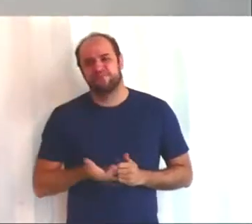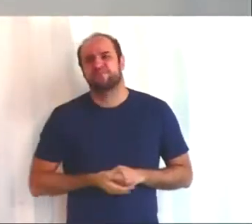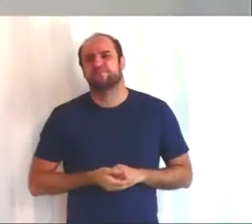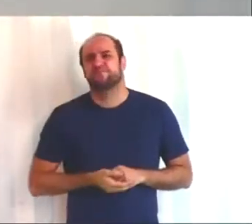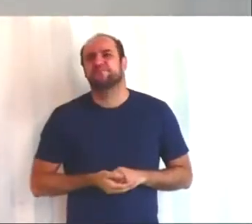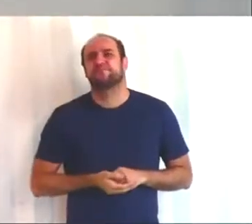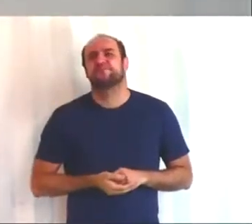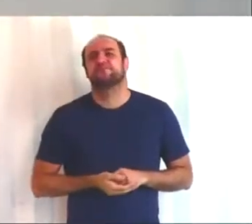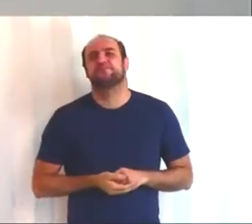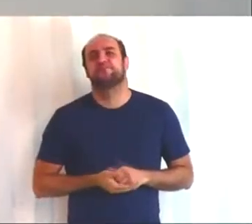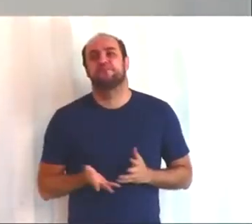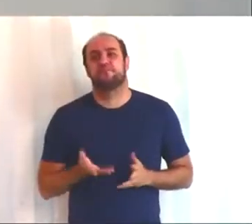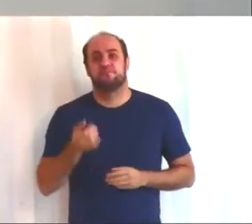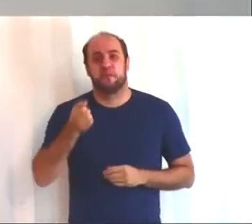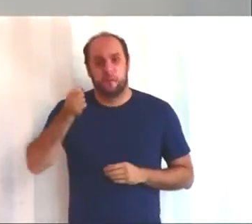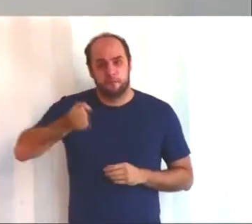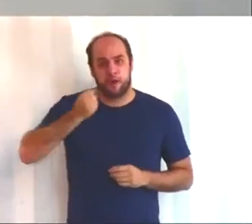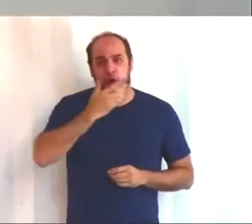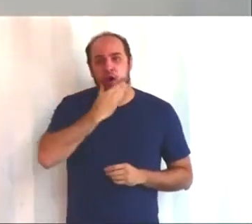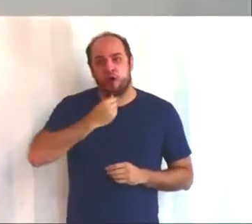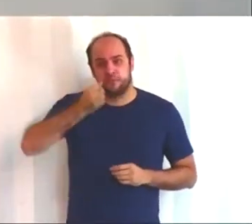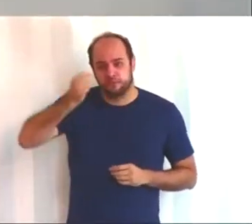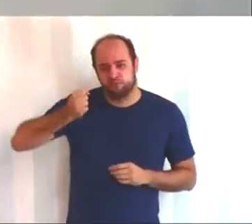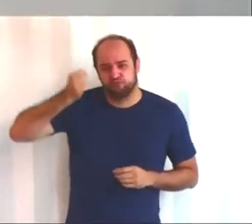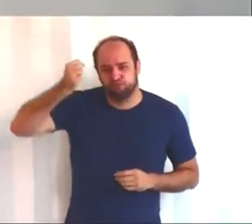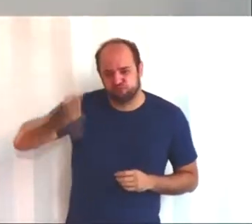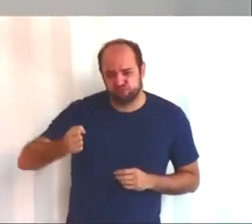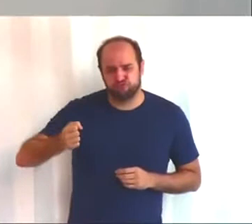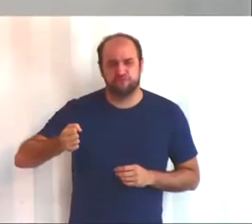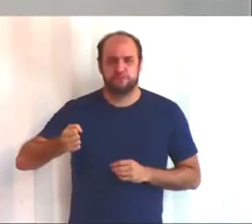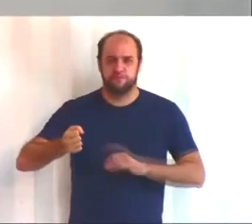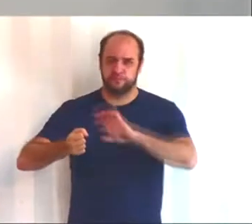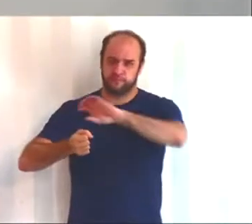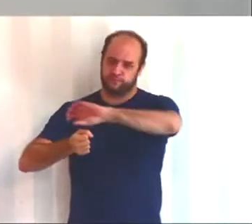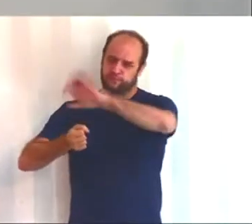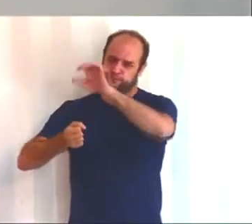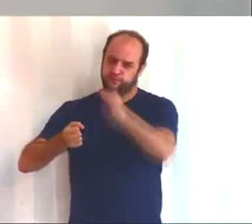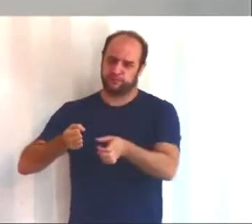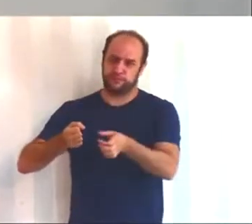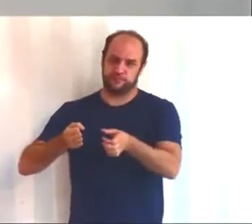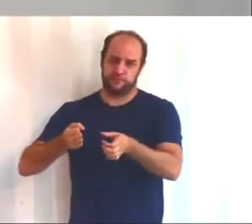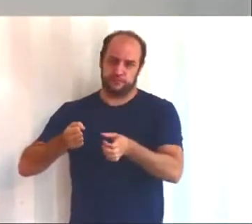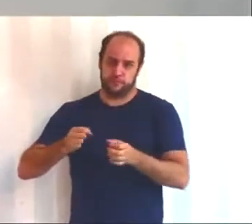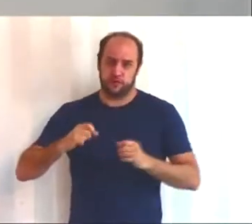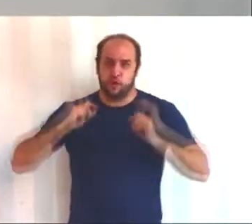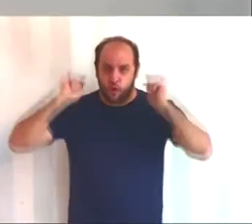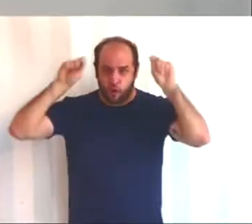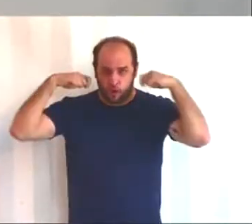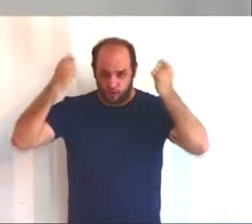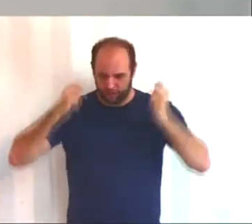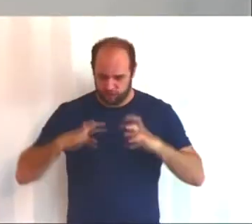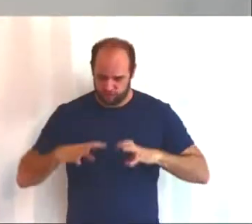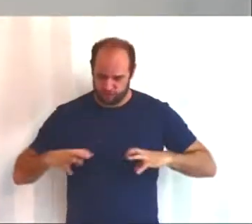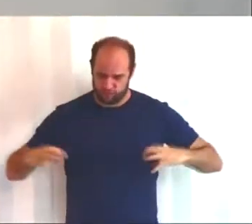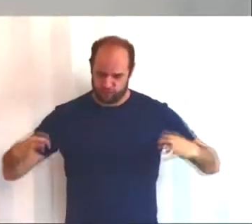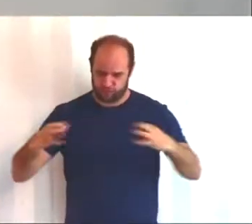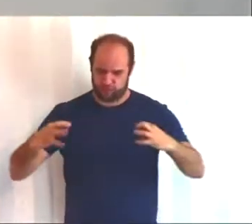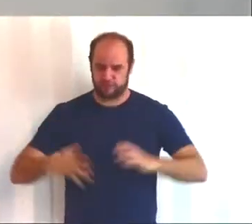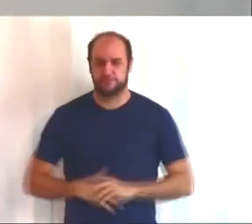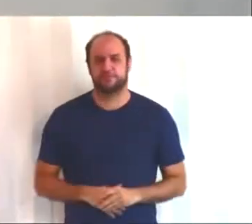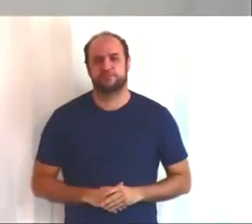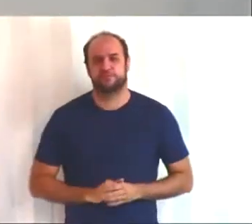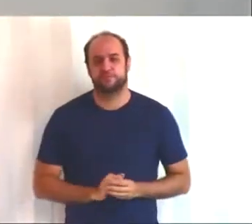desenharem. Um pastor com o seu cajado, um homem com o seu cajado, com as ovelhas ao redor. Tenham em mente uma